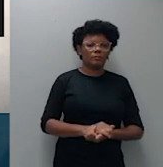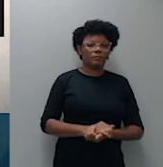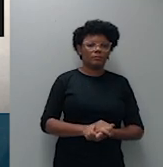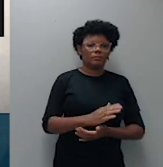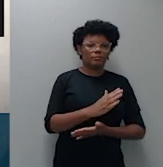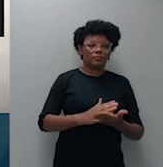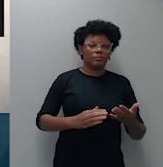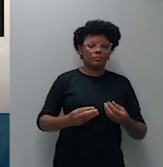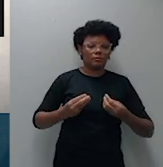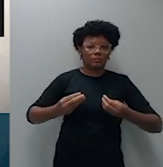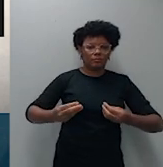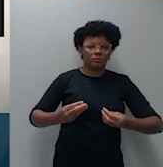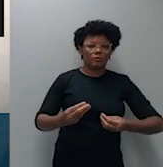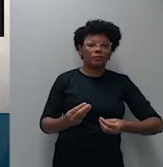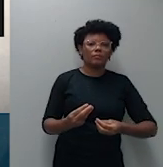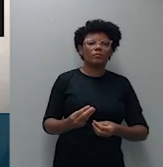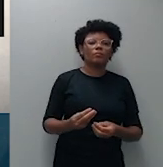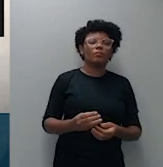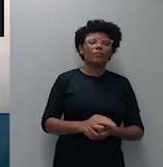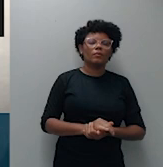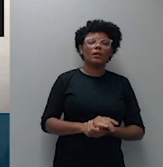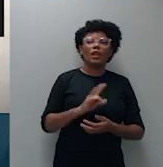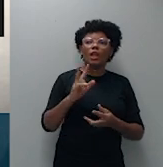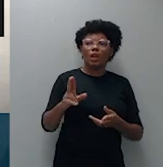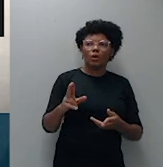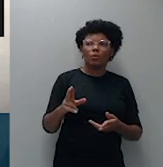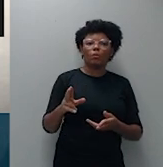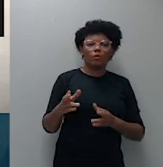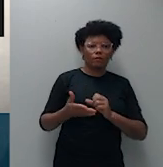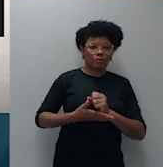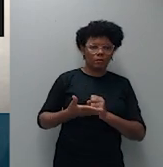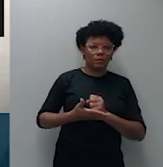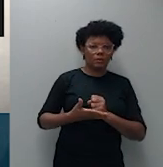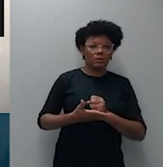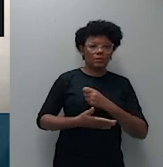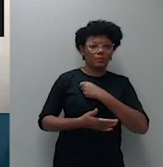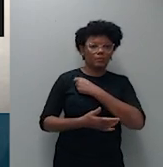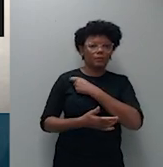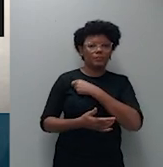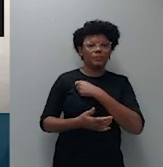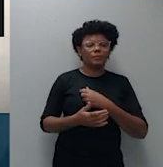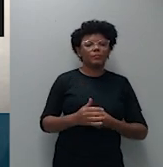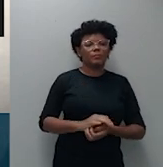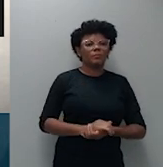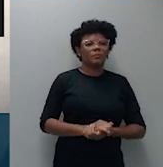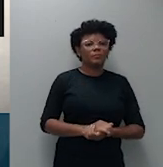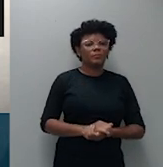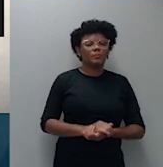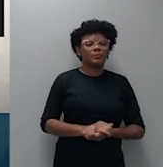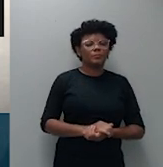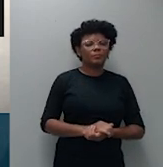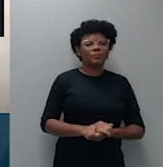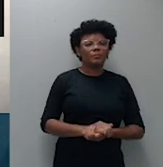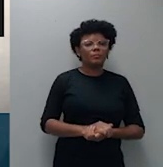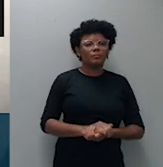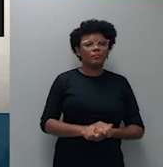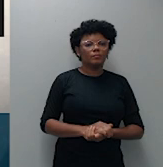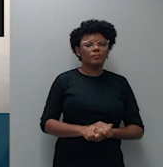dado parcial provimento ao agravo para depilar